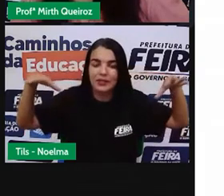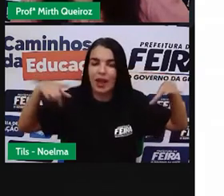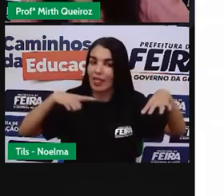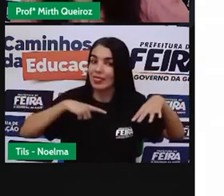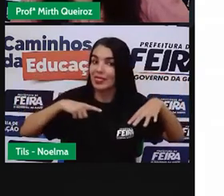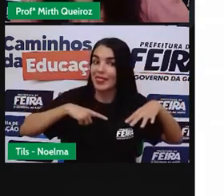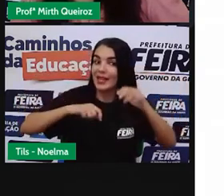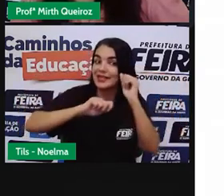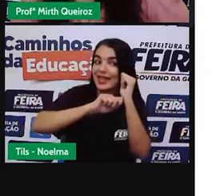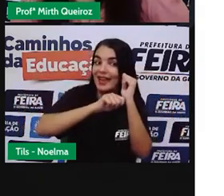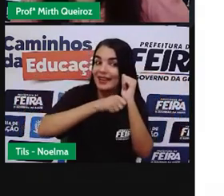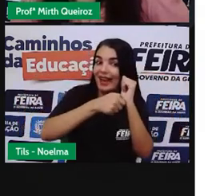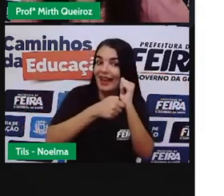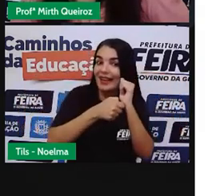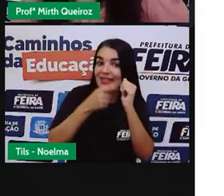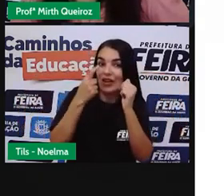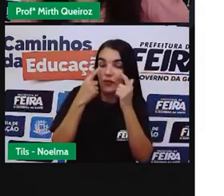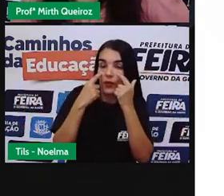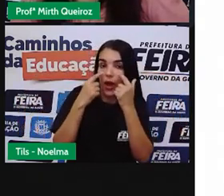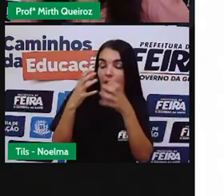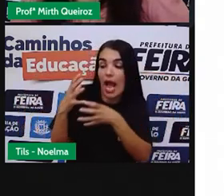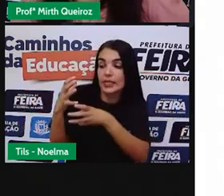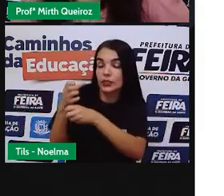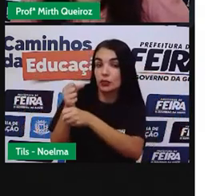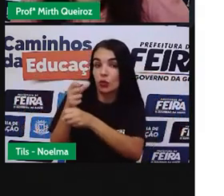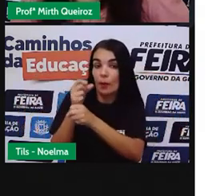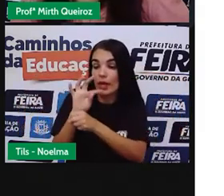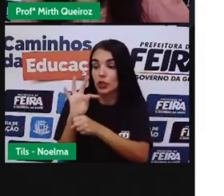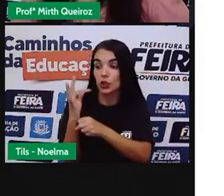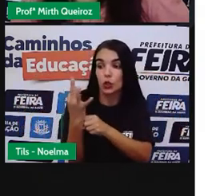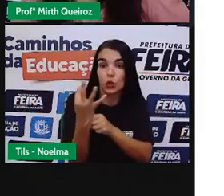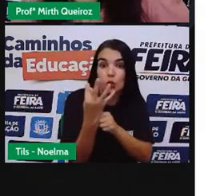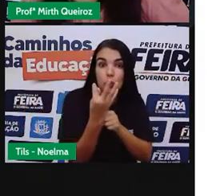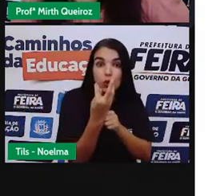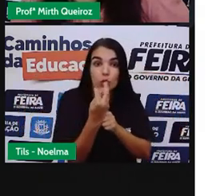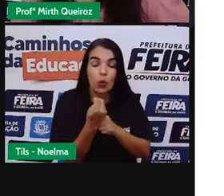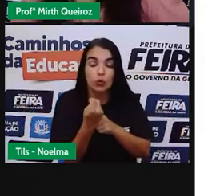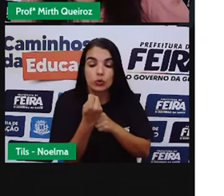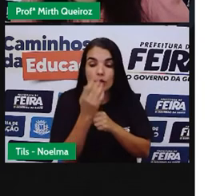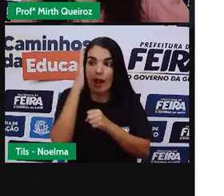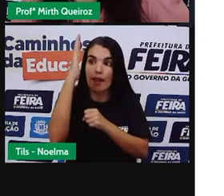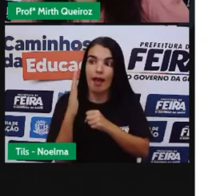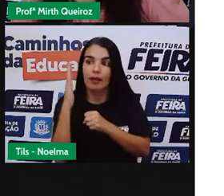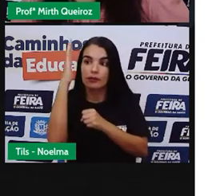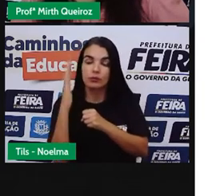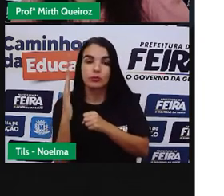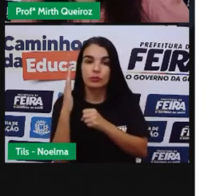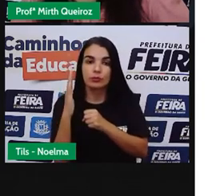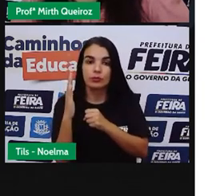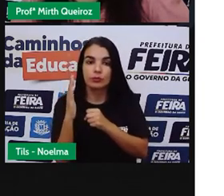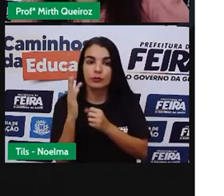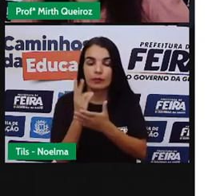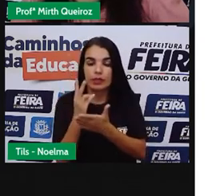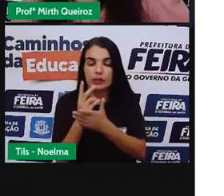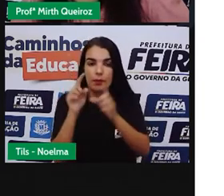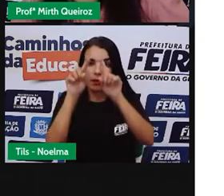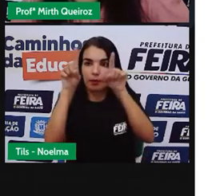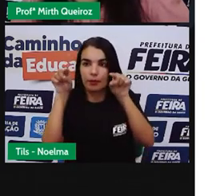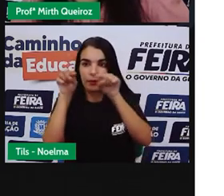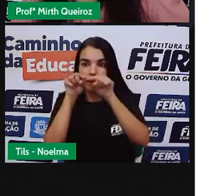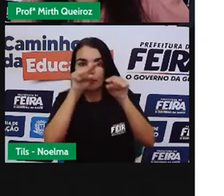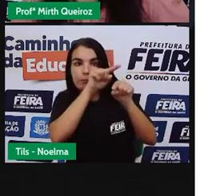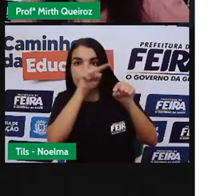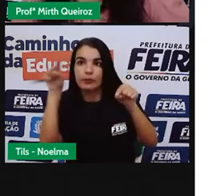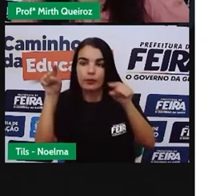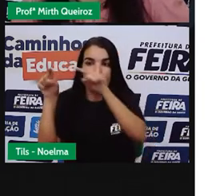segredo aí, certo? A soma de todos os lados do quadrado, somando os quadradinhos, tanto na